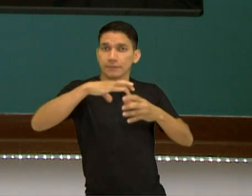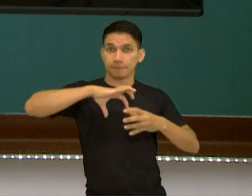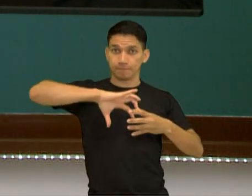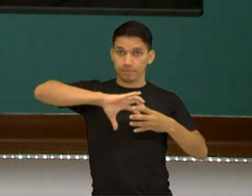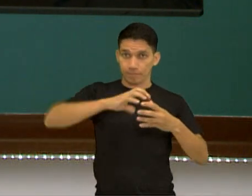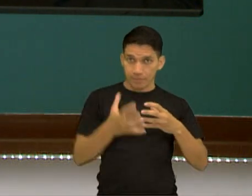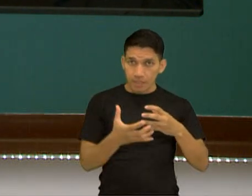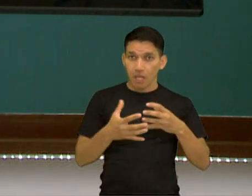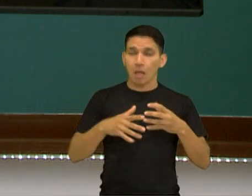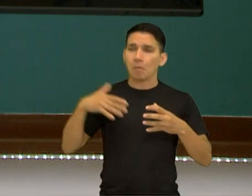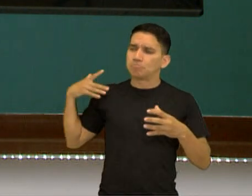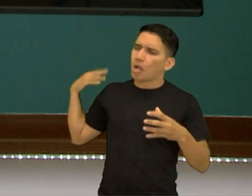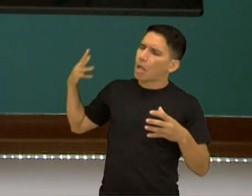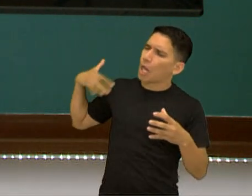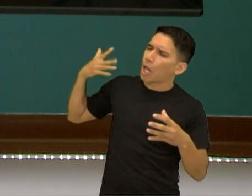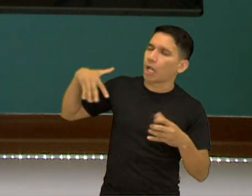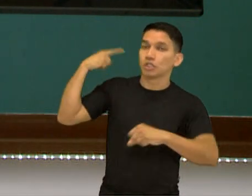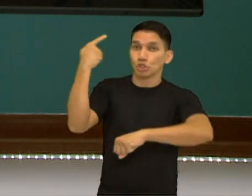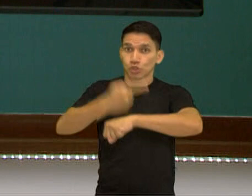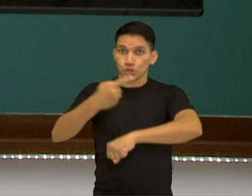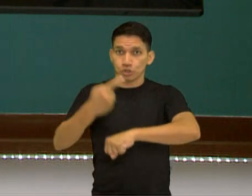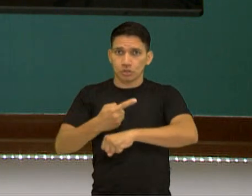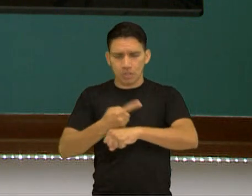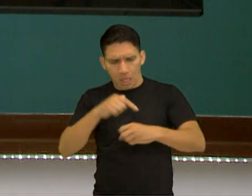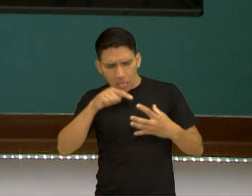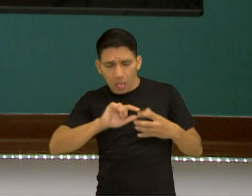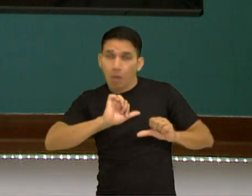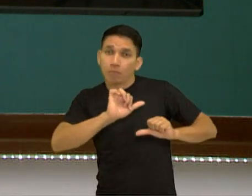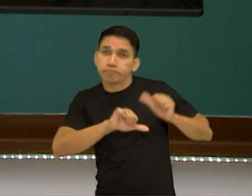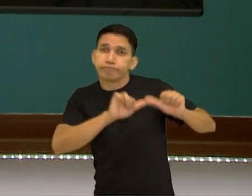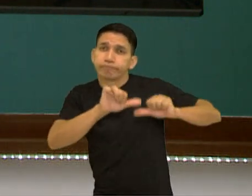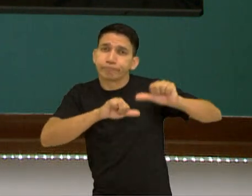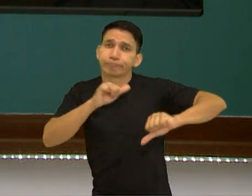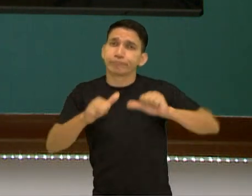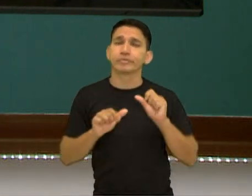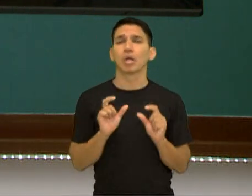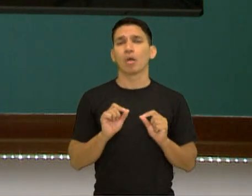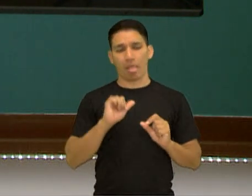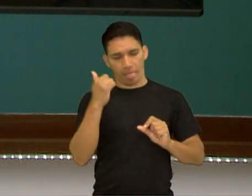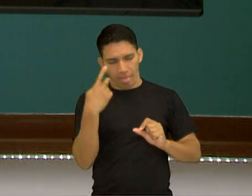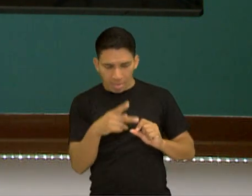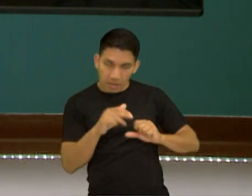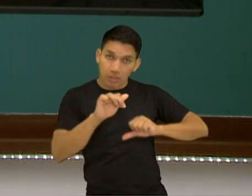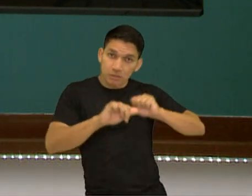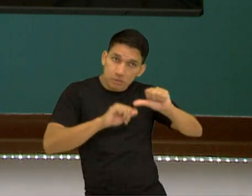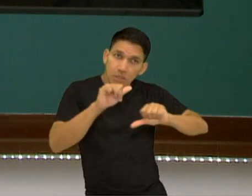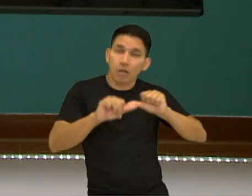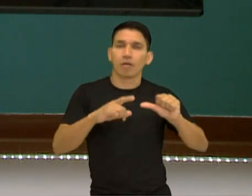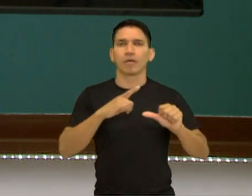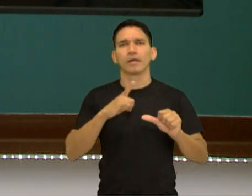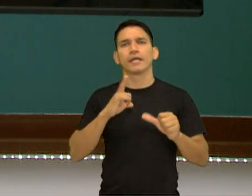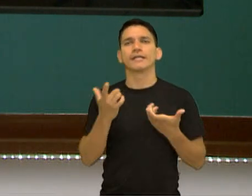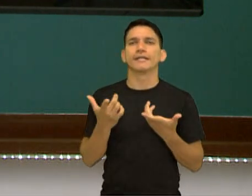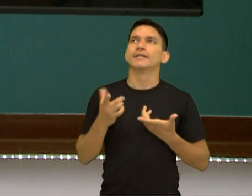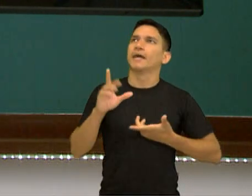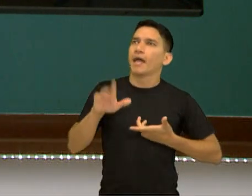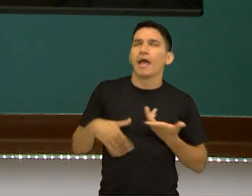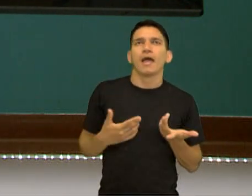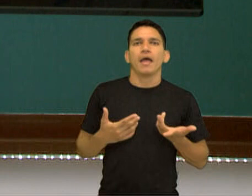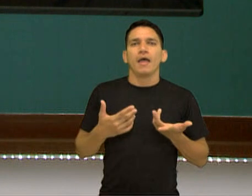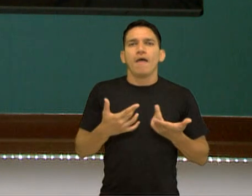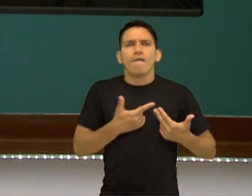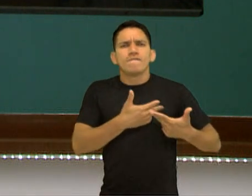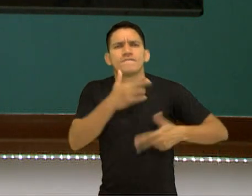geológica, ela foi sofrendo uma série de transformações. E essas transformações, elas ocorreram